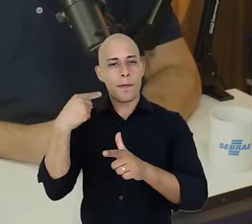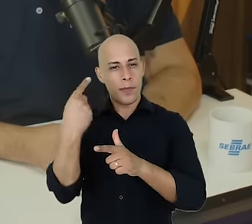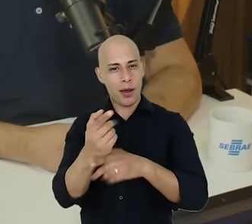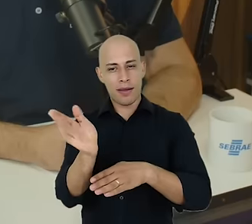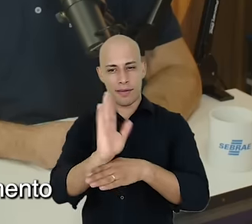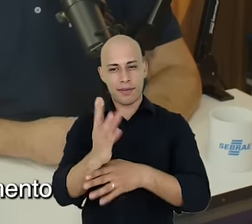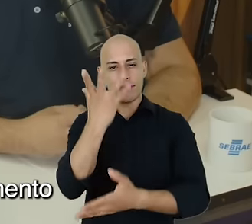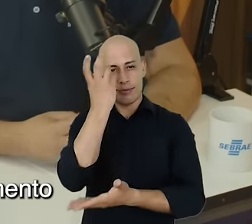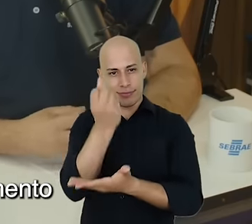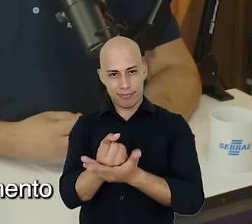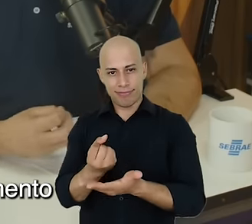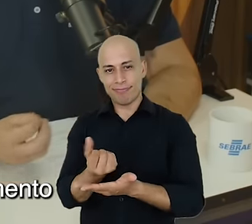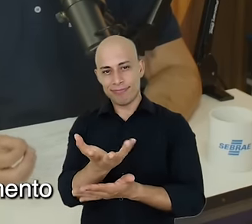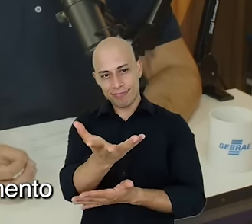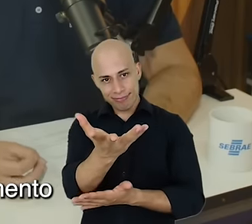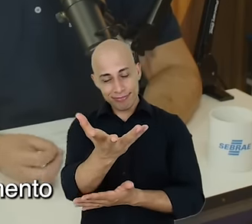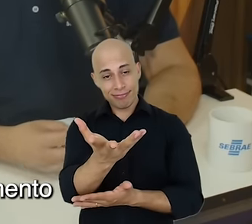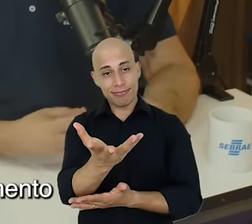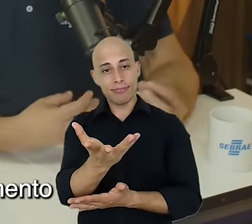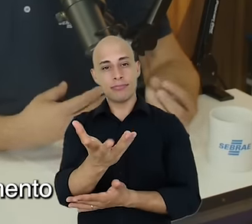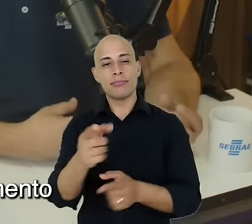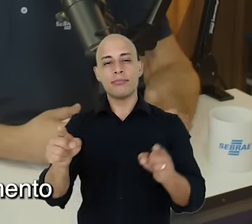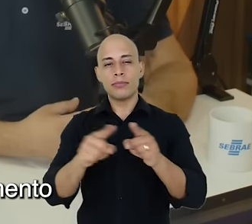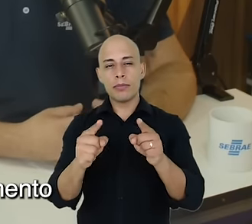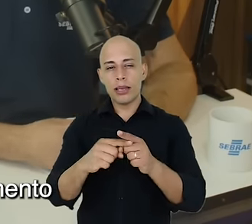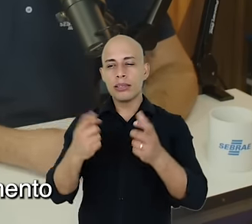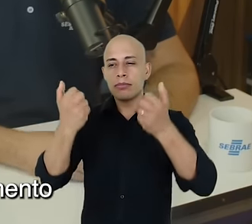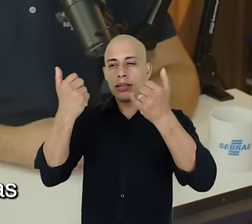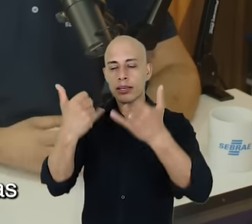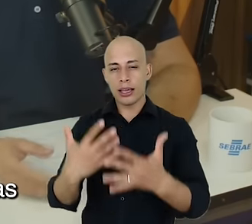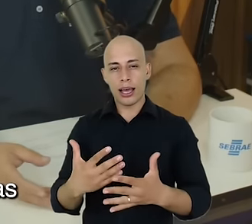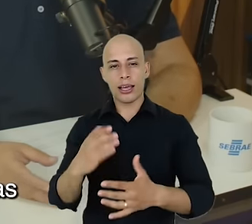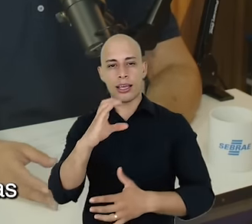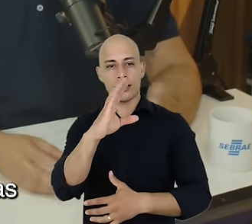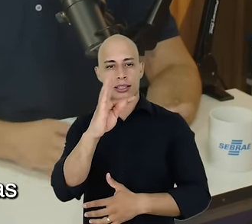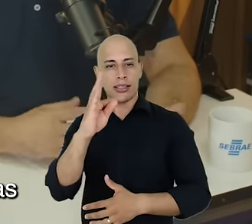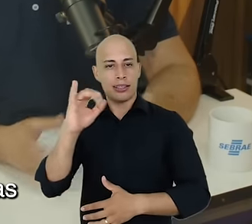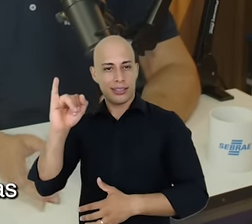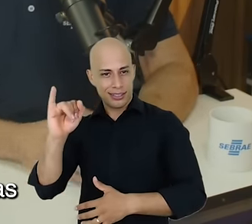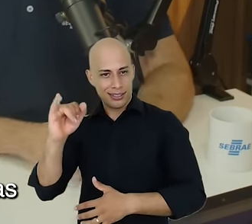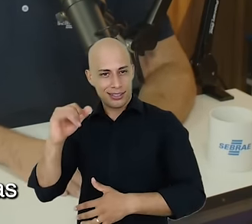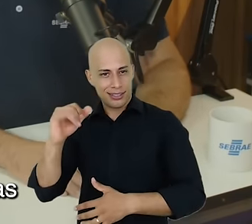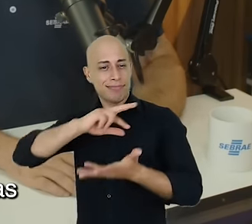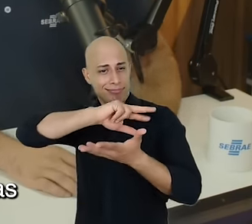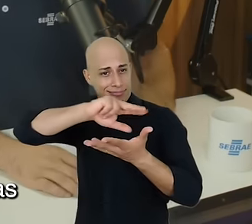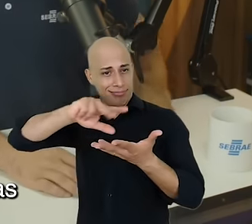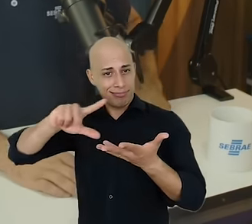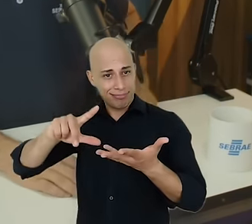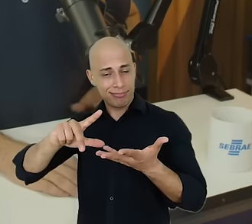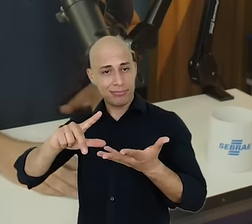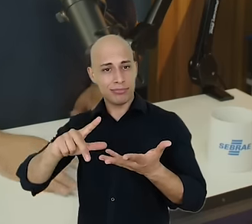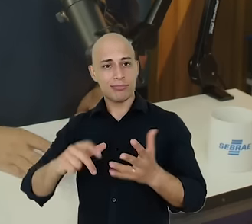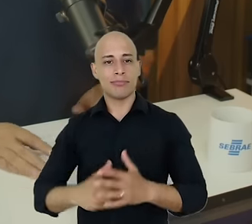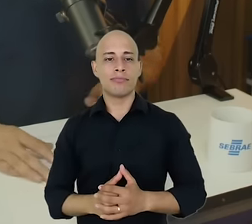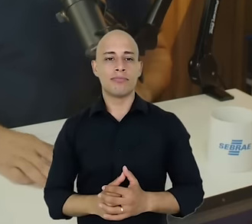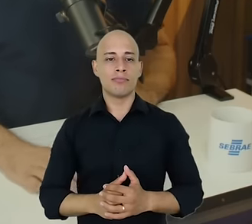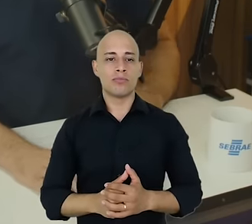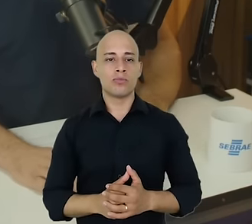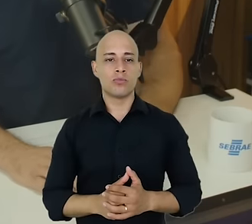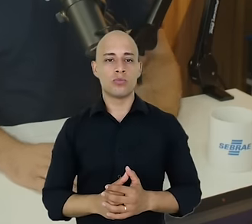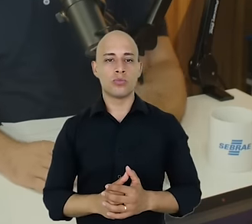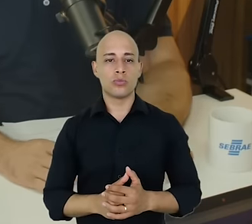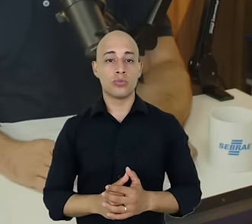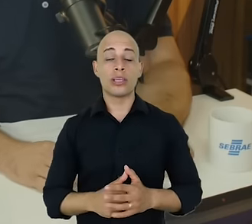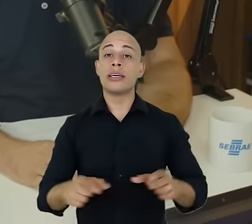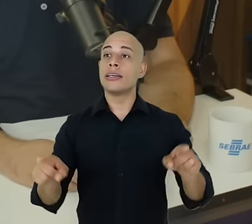eh do conhecimento de transporte Vamos mostrar ferramenta de conhecimento de transporte também transporte de mercadorias e vamos falar também de nota fiscal